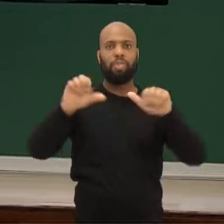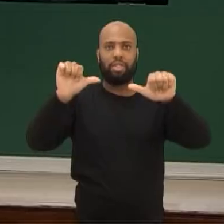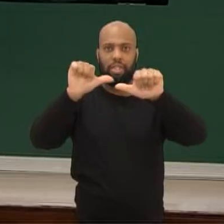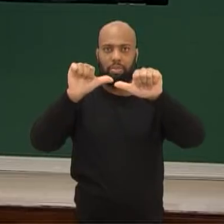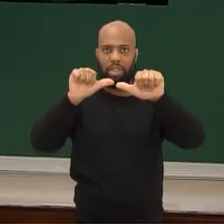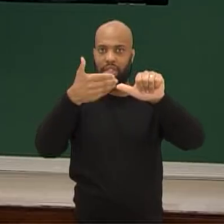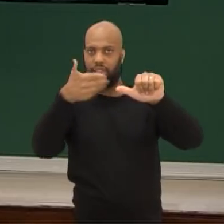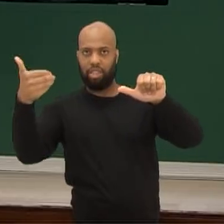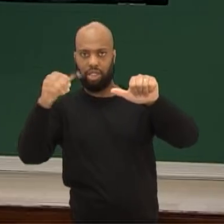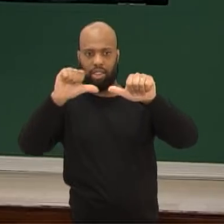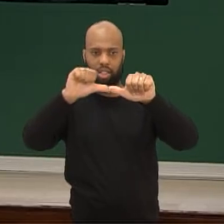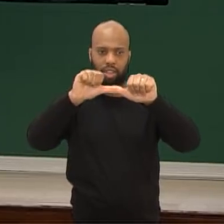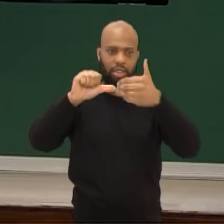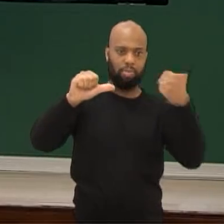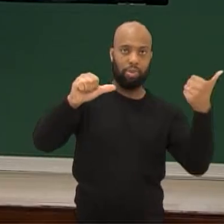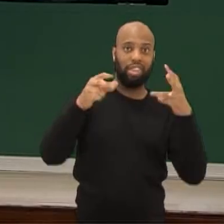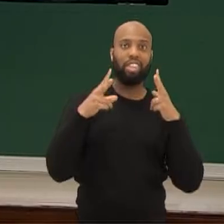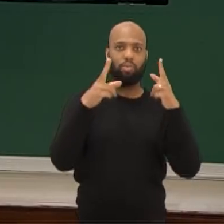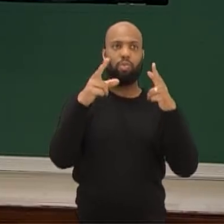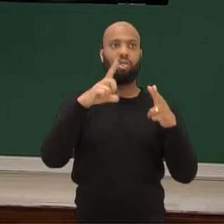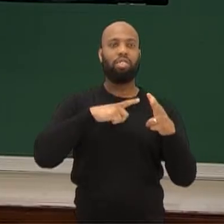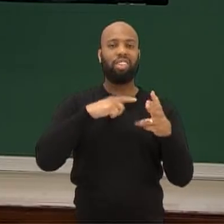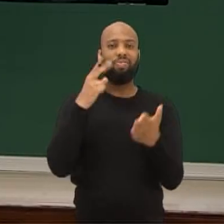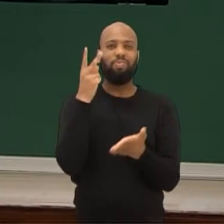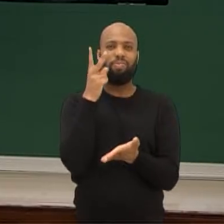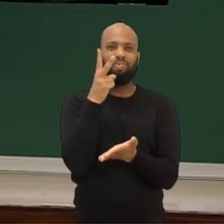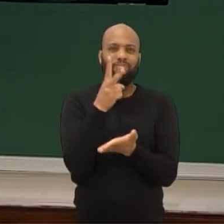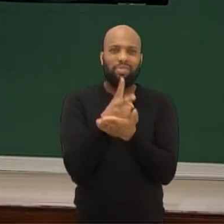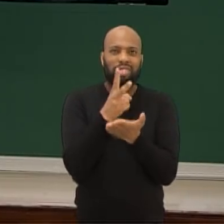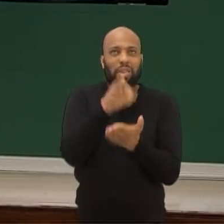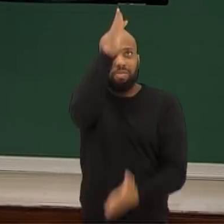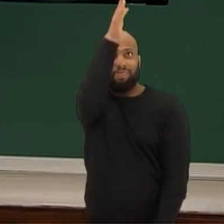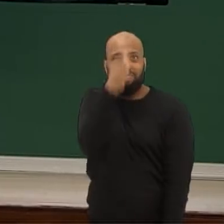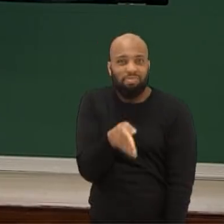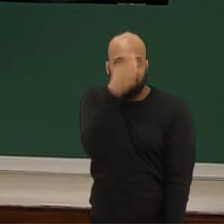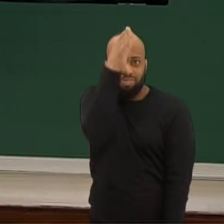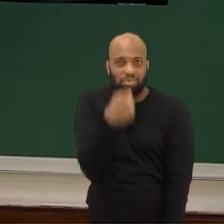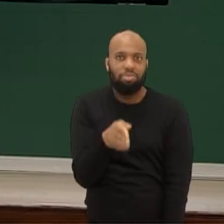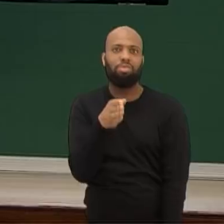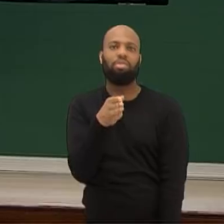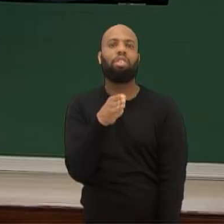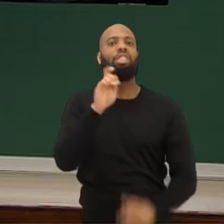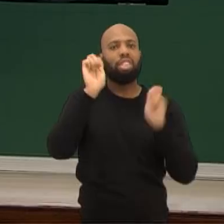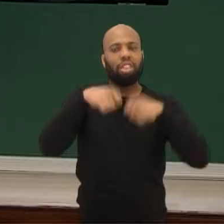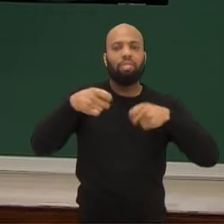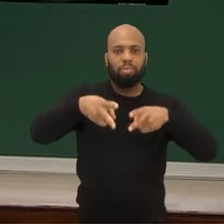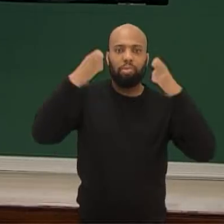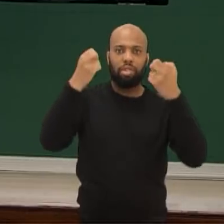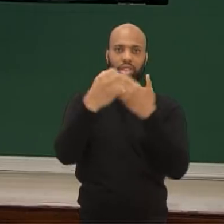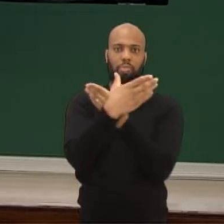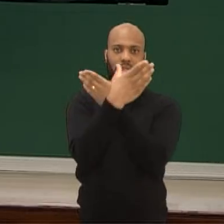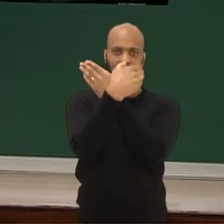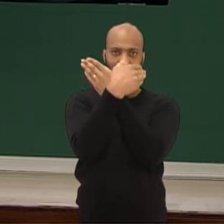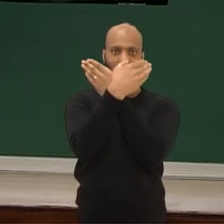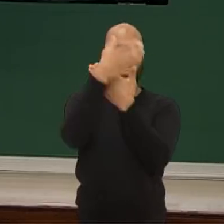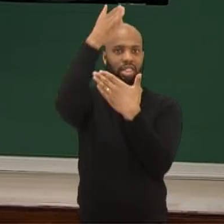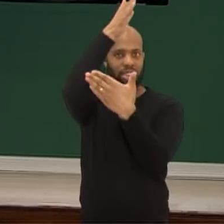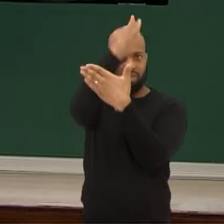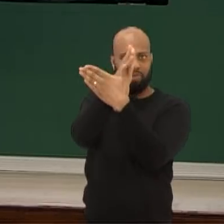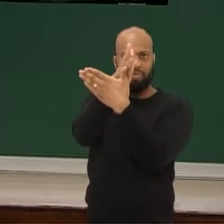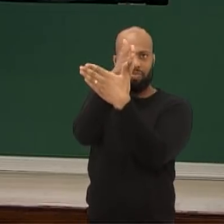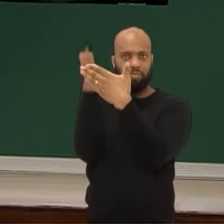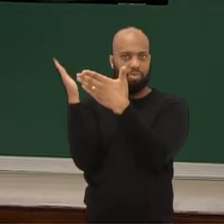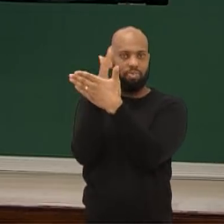Nós temos um eixo de simetria bem ao centro, na vertical, bem ao centro da figura, dividindo ela em duas